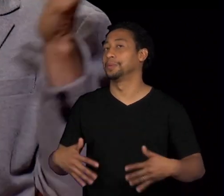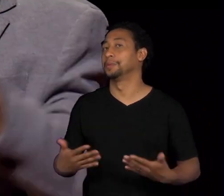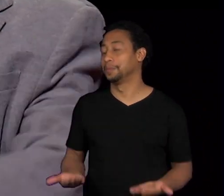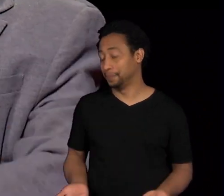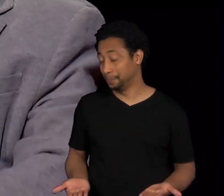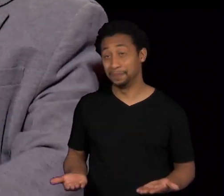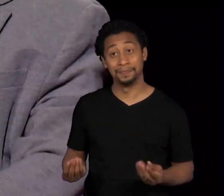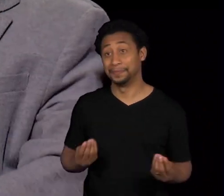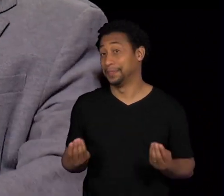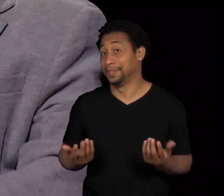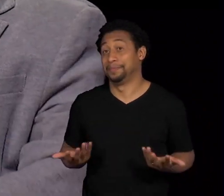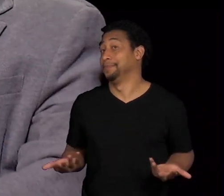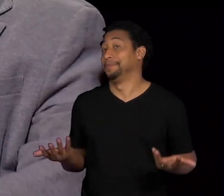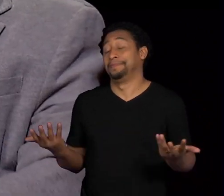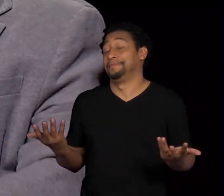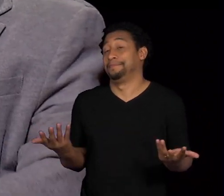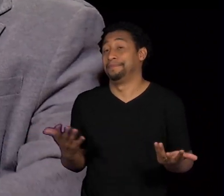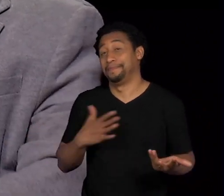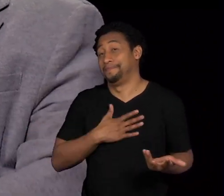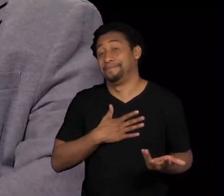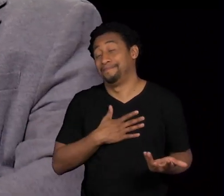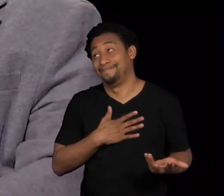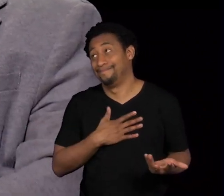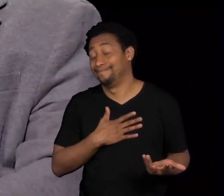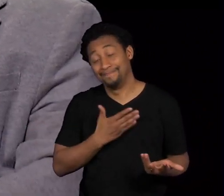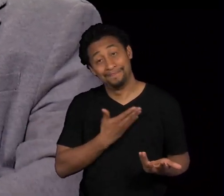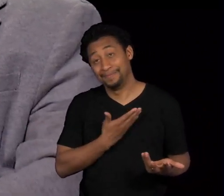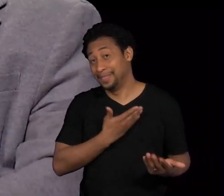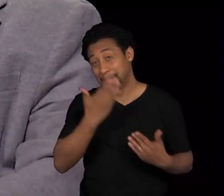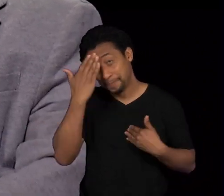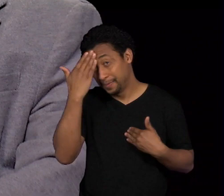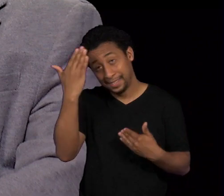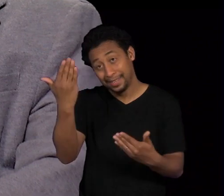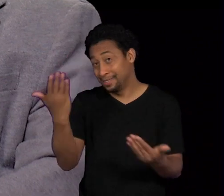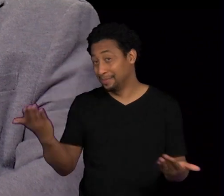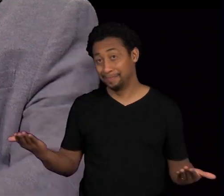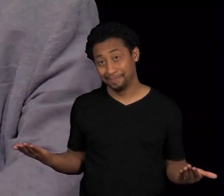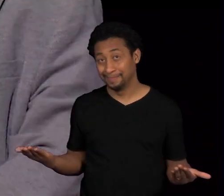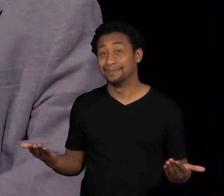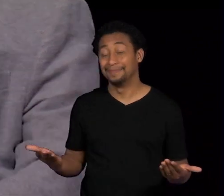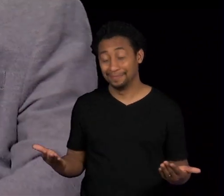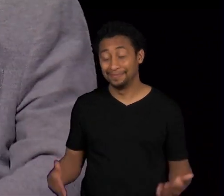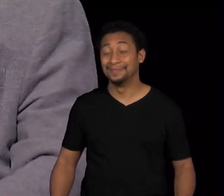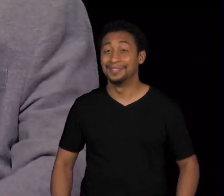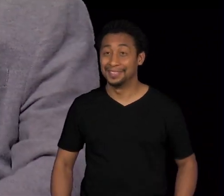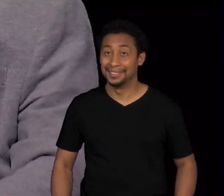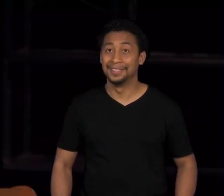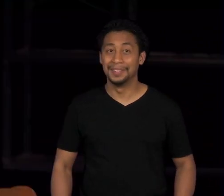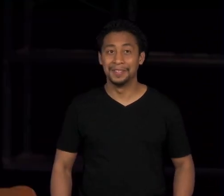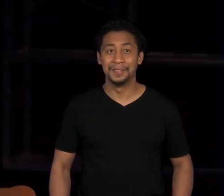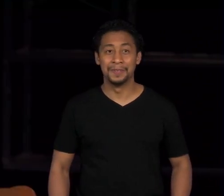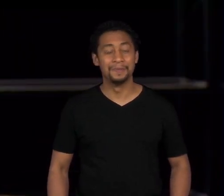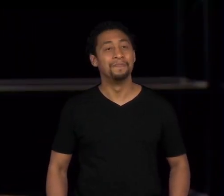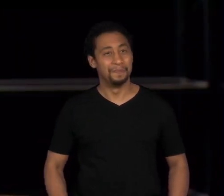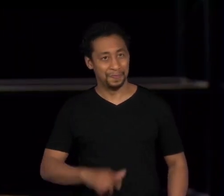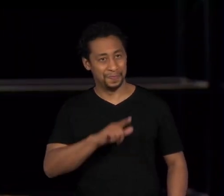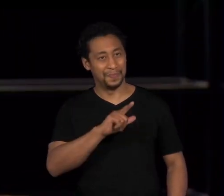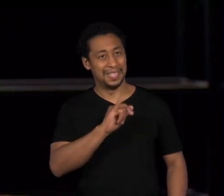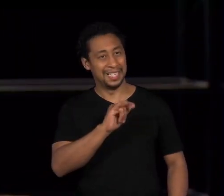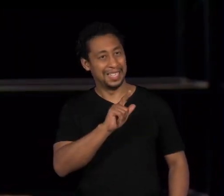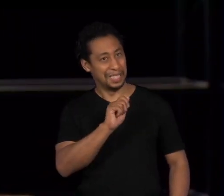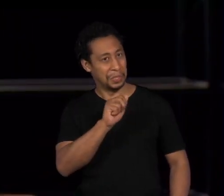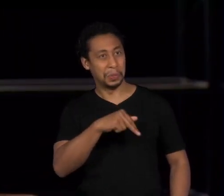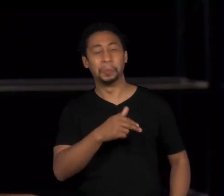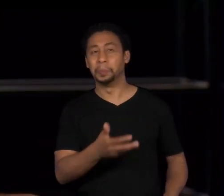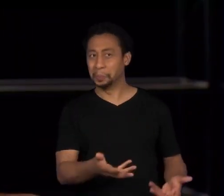rapaz minha amiga Lil tá aí obrigado viu grande Lília né Não